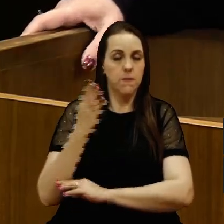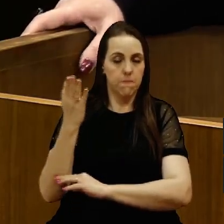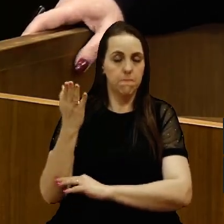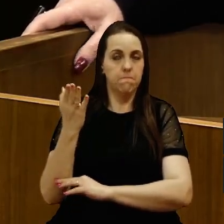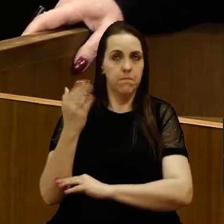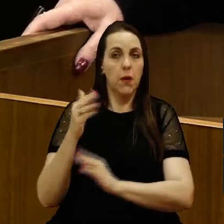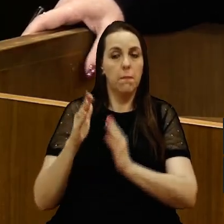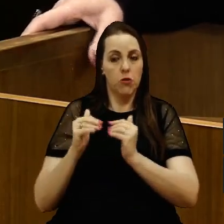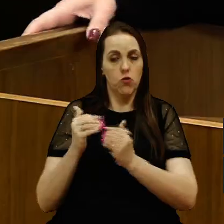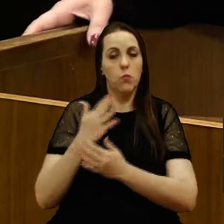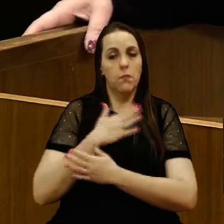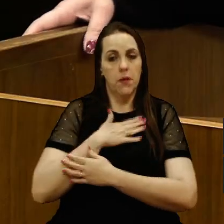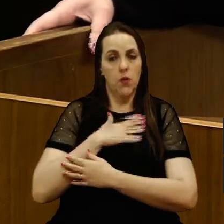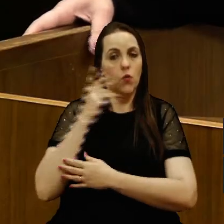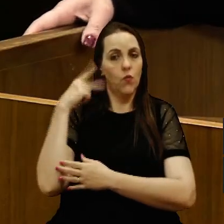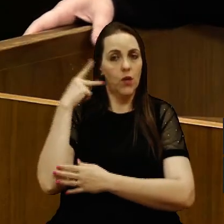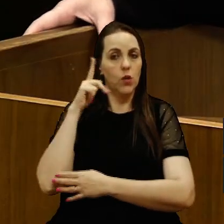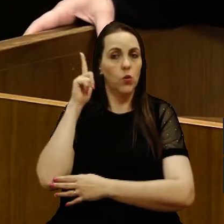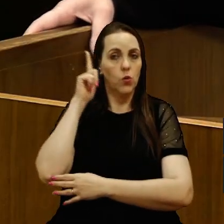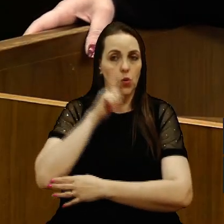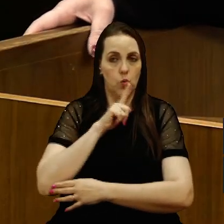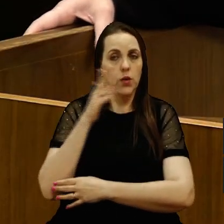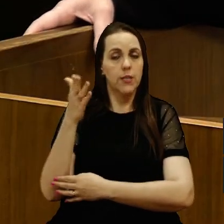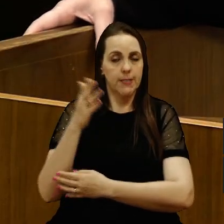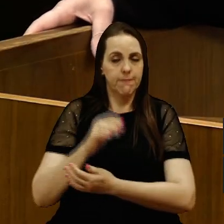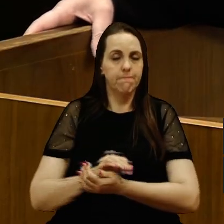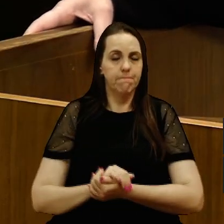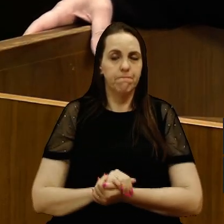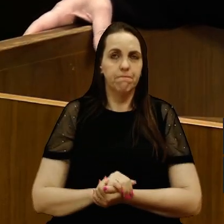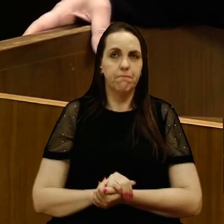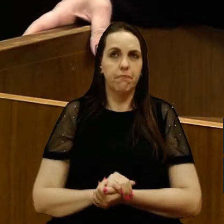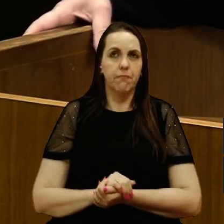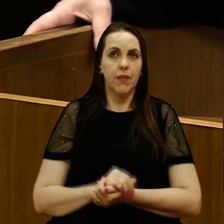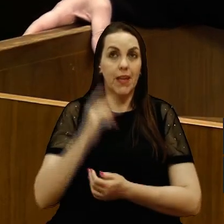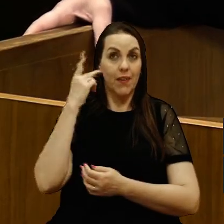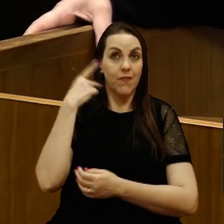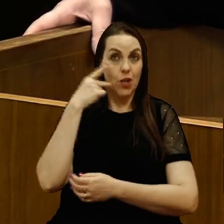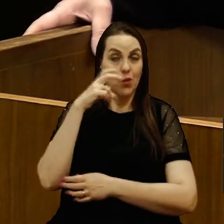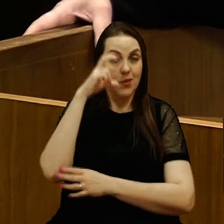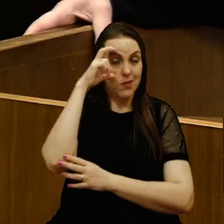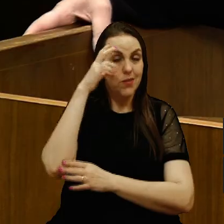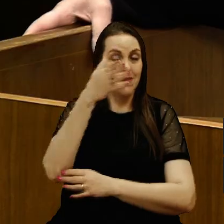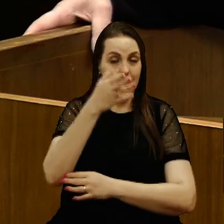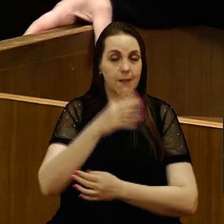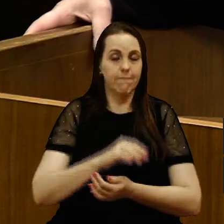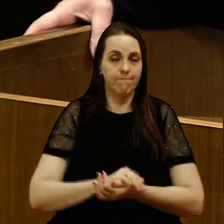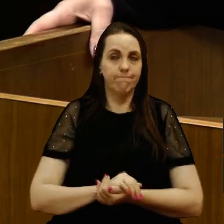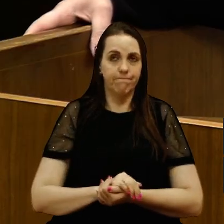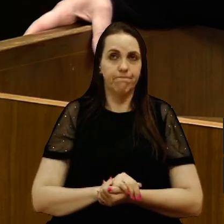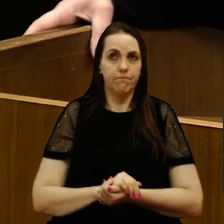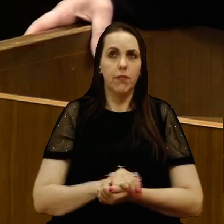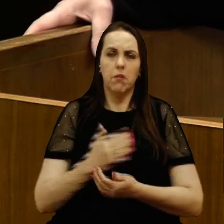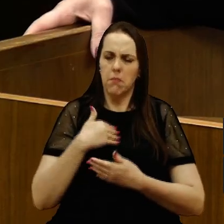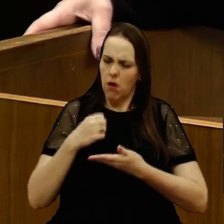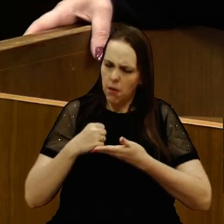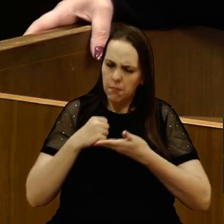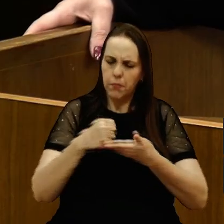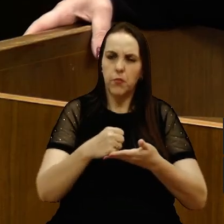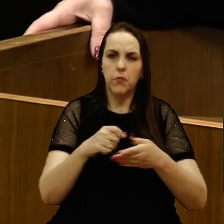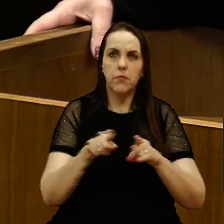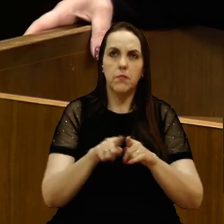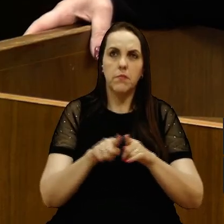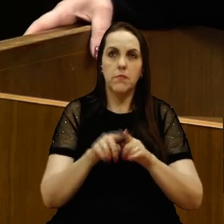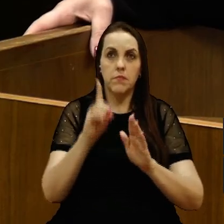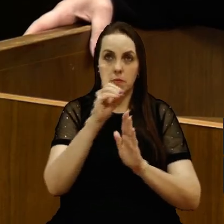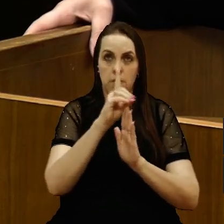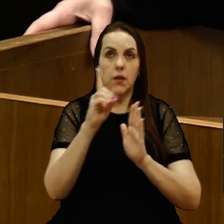pedido meu e do vereador Lucas. E vereadora Sandra, conta comigo nessa questão do